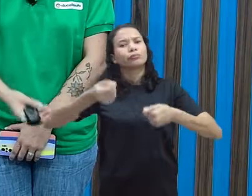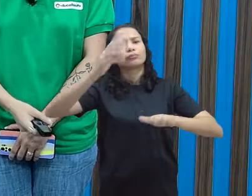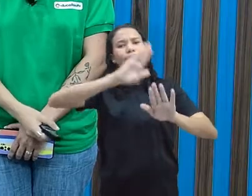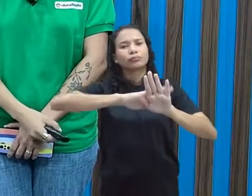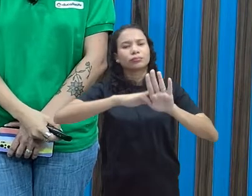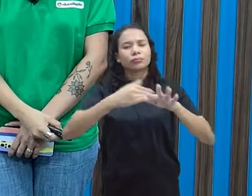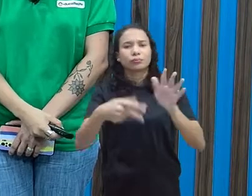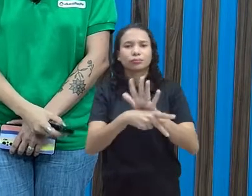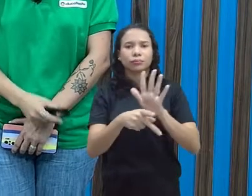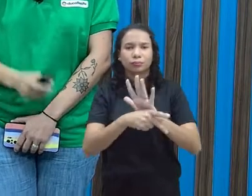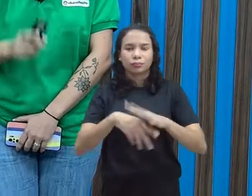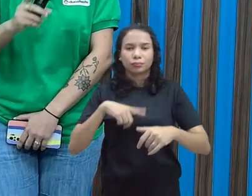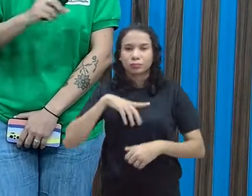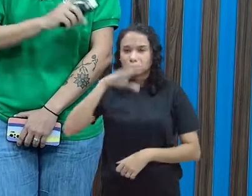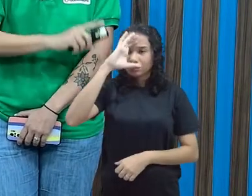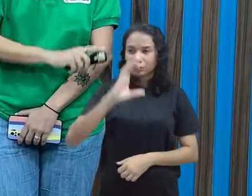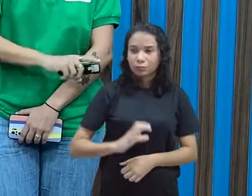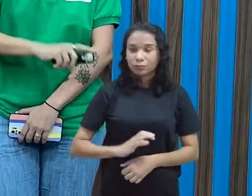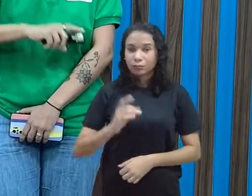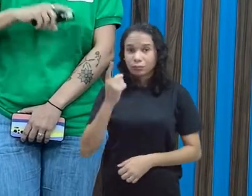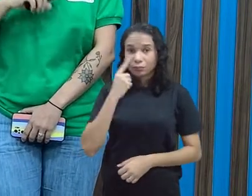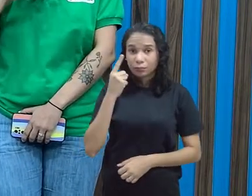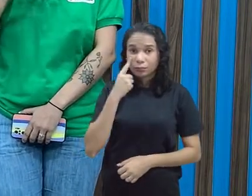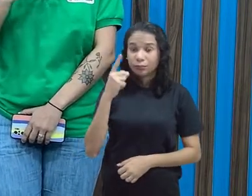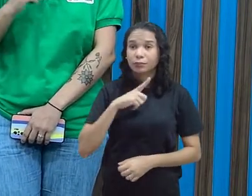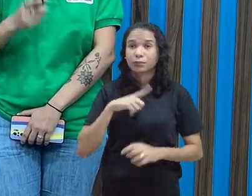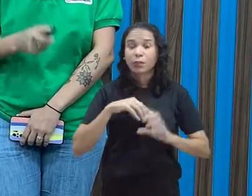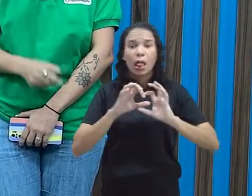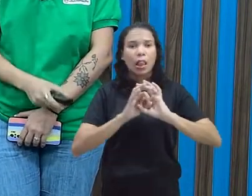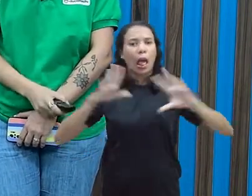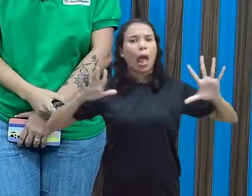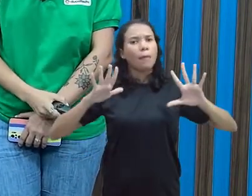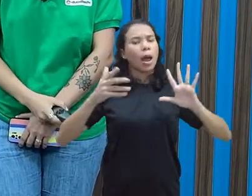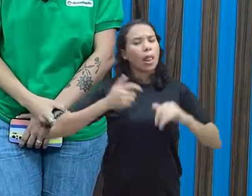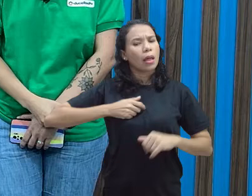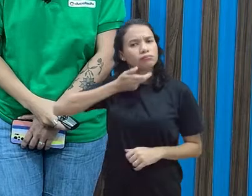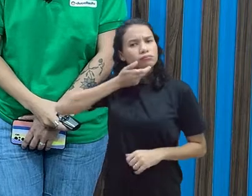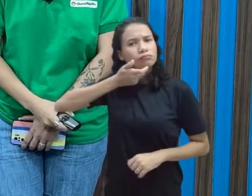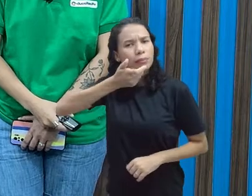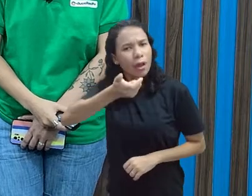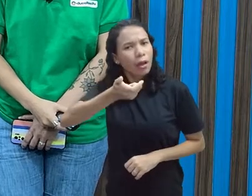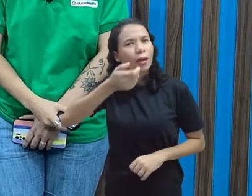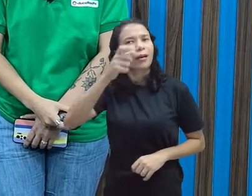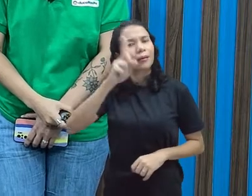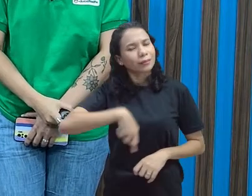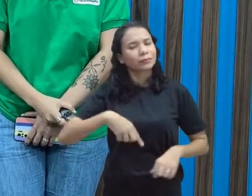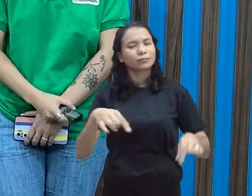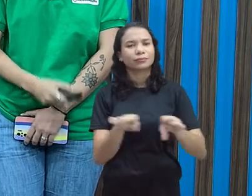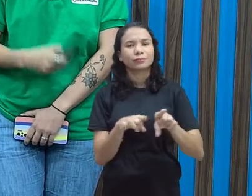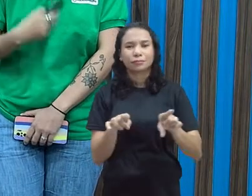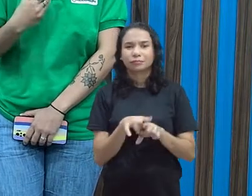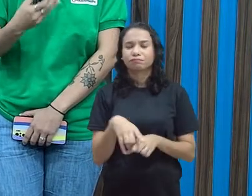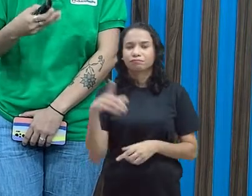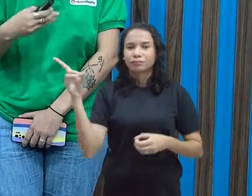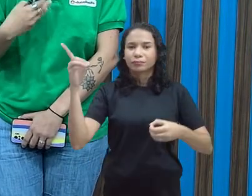do exercício da cidadania. Então, olha aí, a liberdade de expressão, né, é uma forma